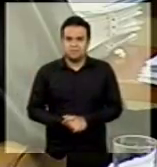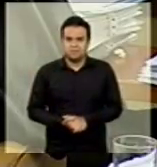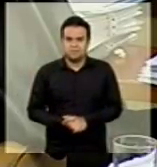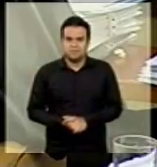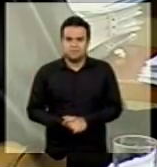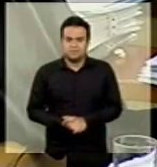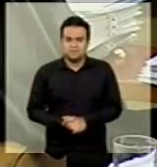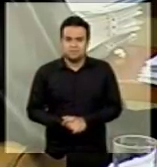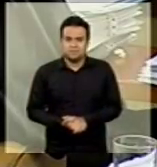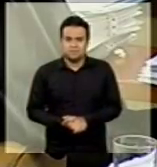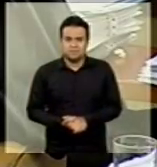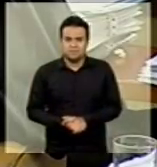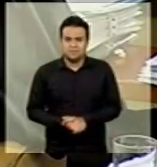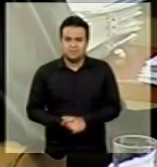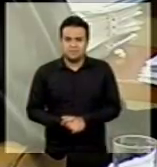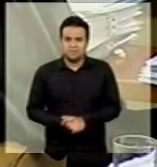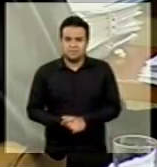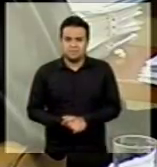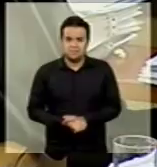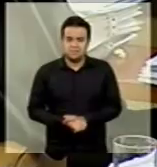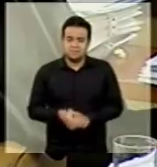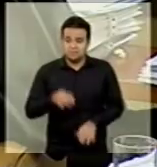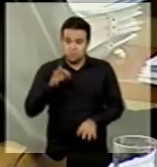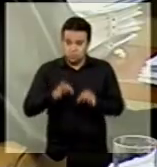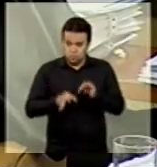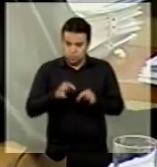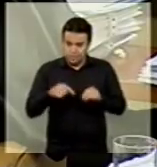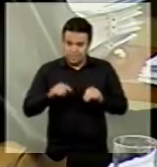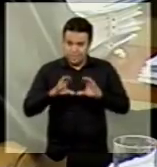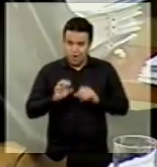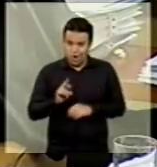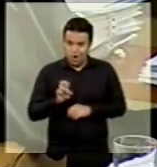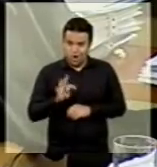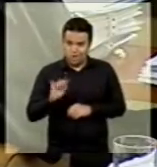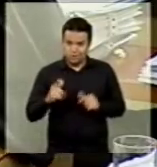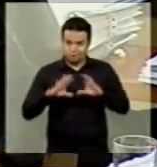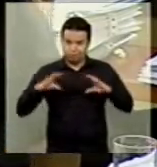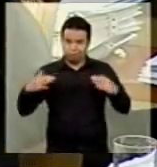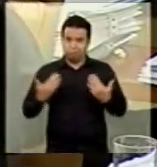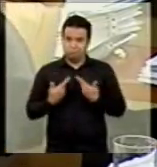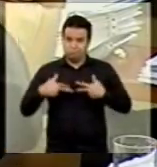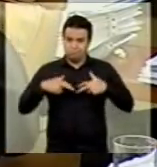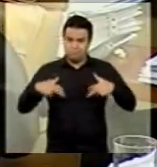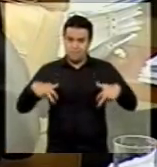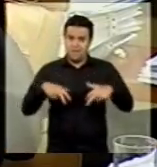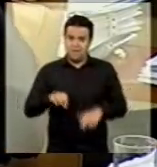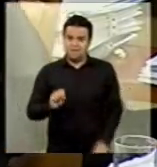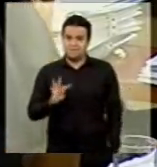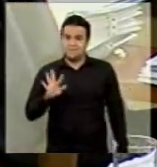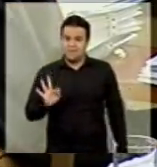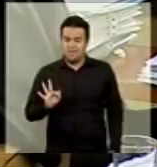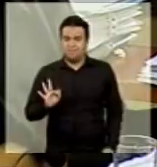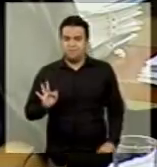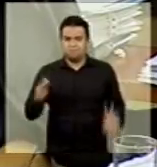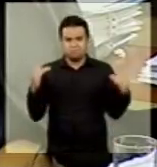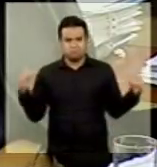Há juízes desta corte, todos que passaram aqui, da mais alta